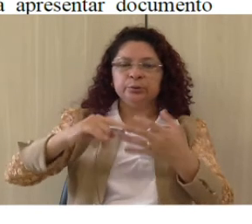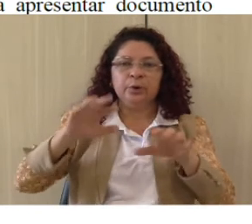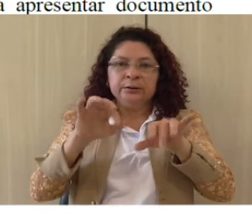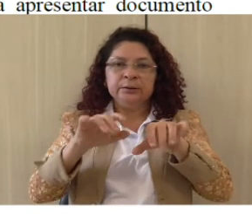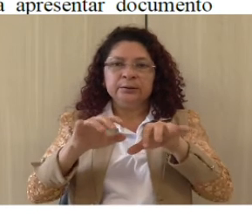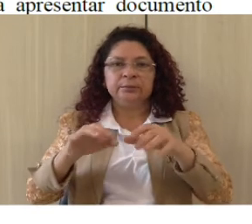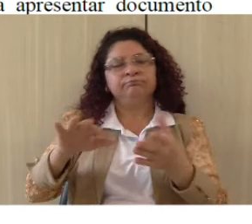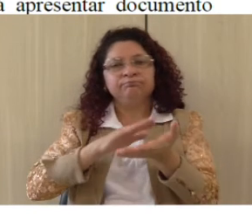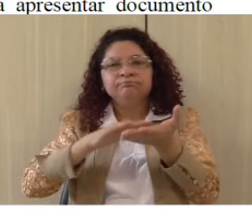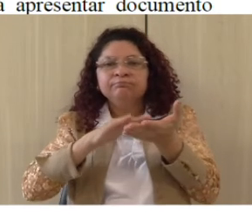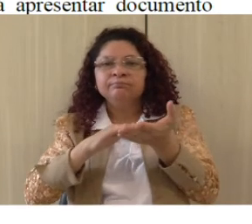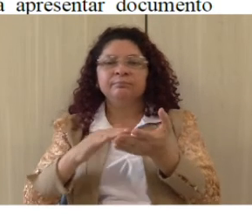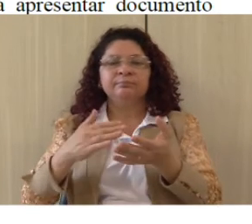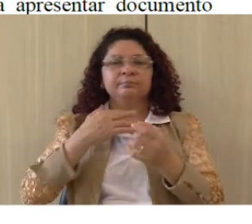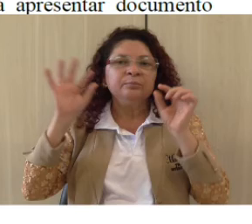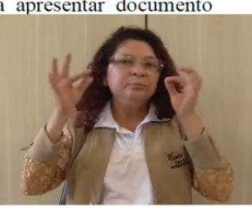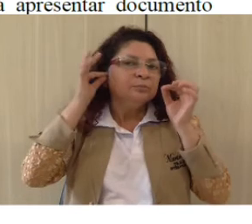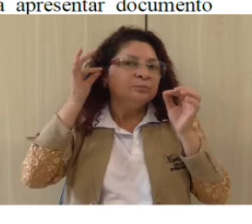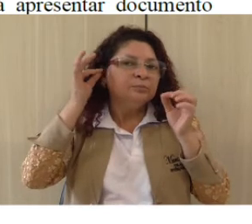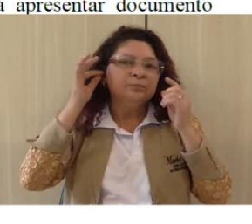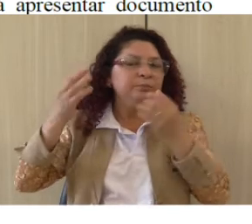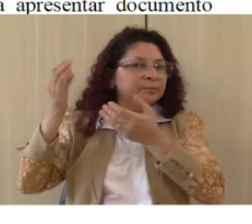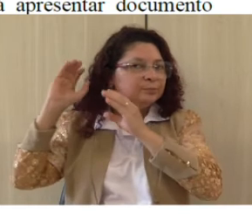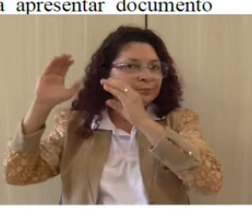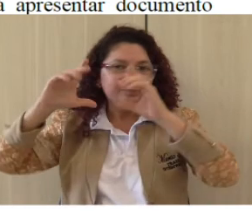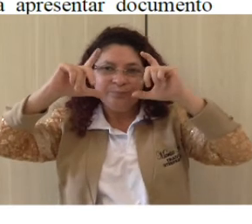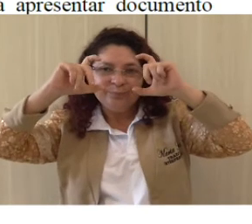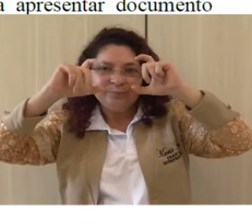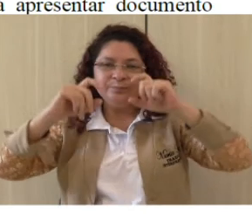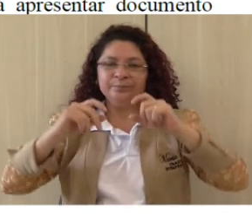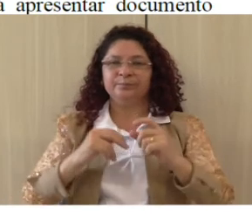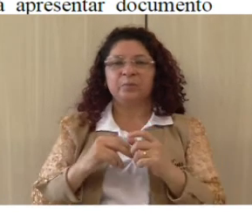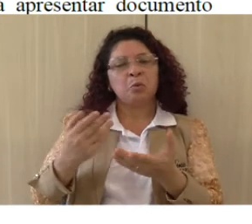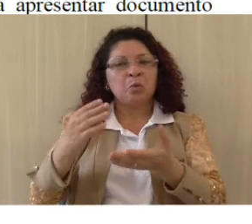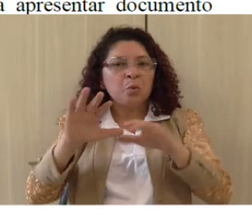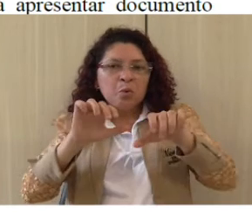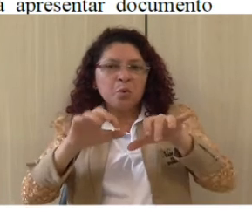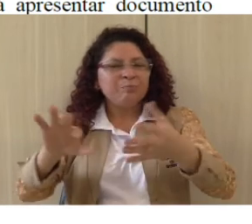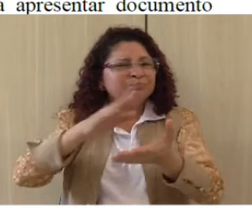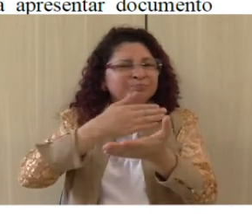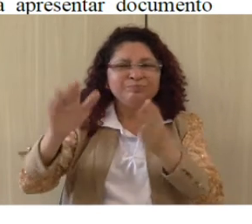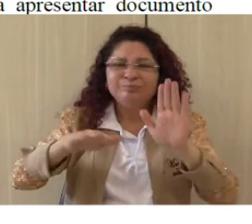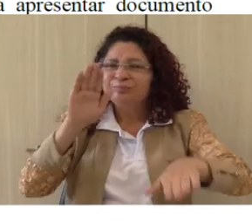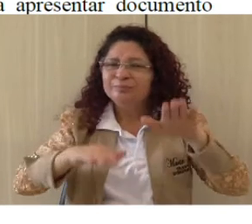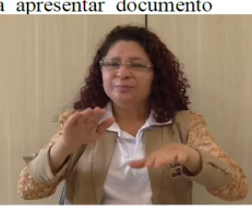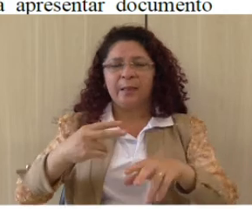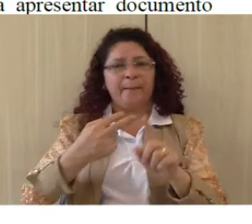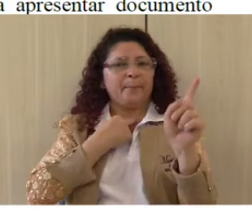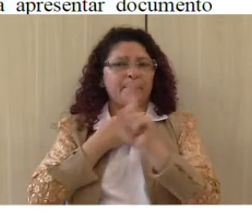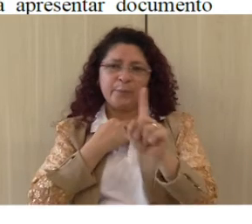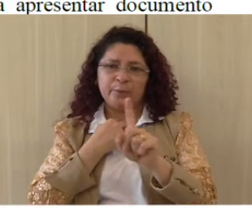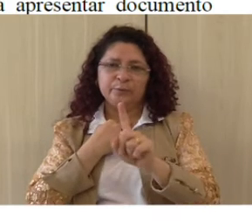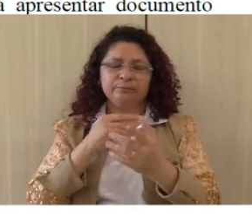notebook, tablet, receptor, gravador, máquina fotográfica, computador de qualquer tipo e outros similares que